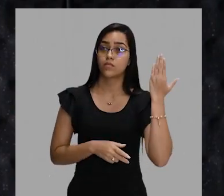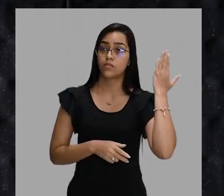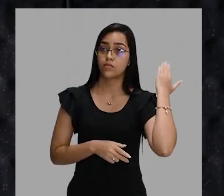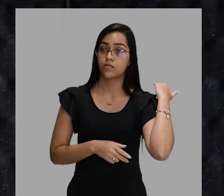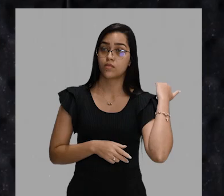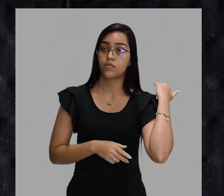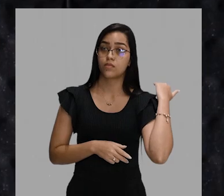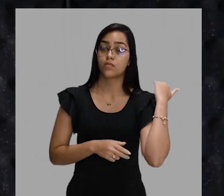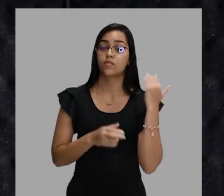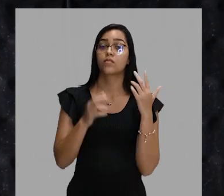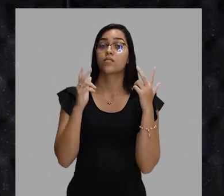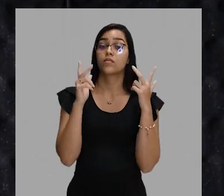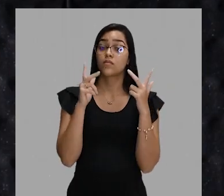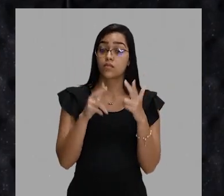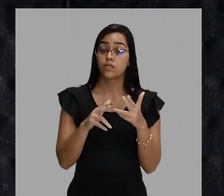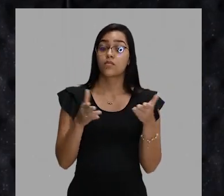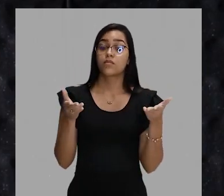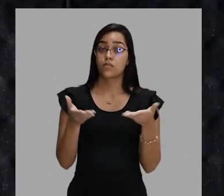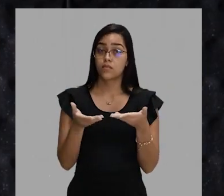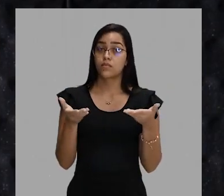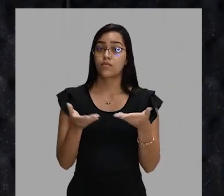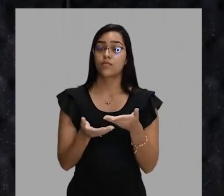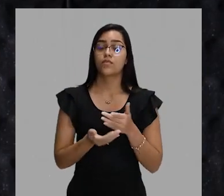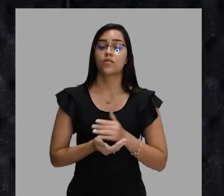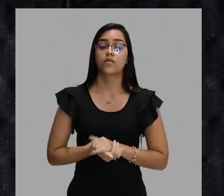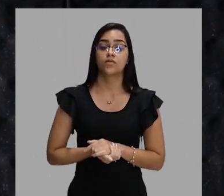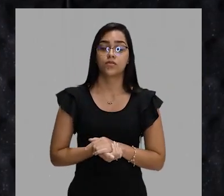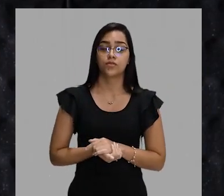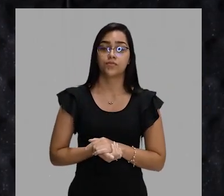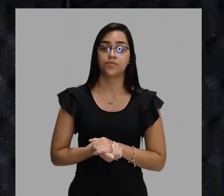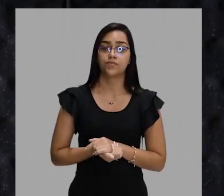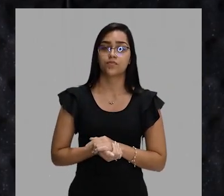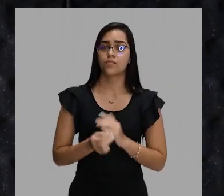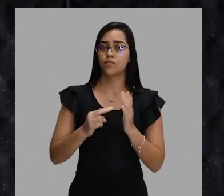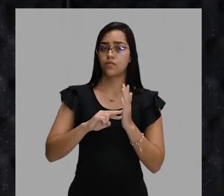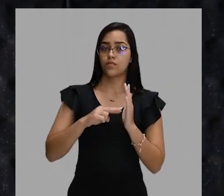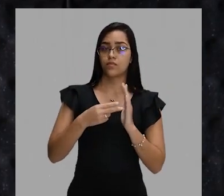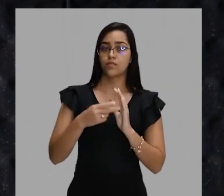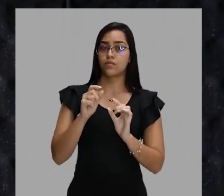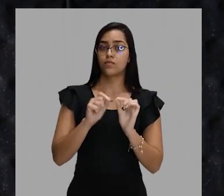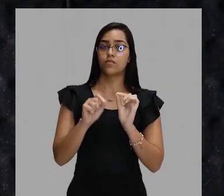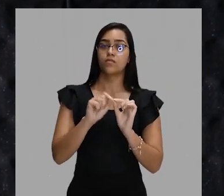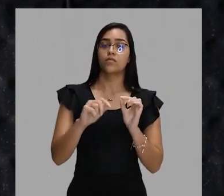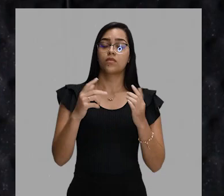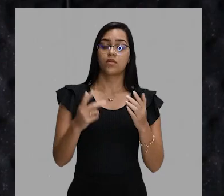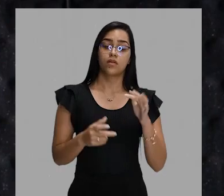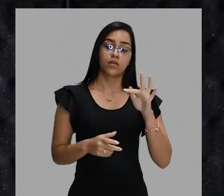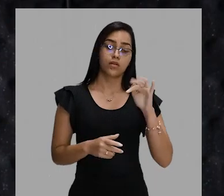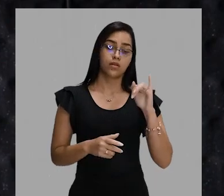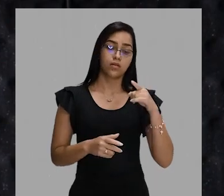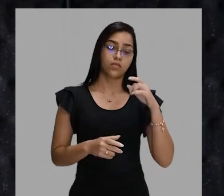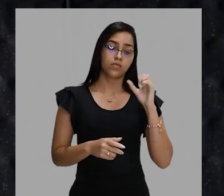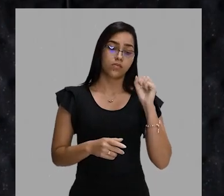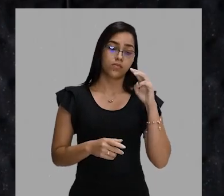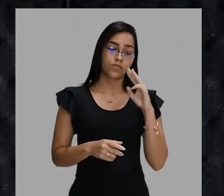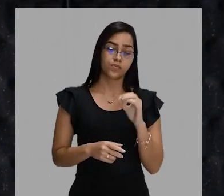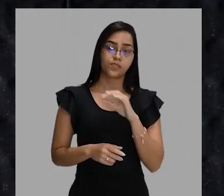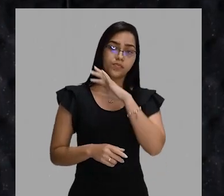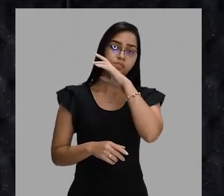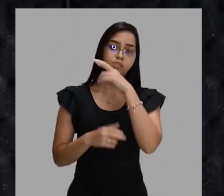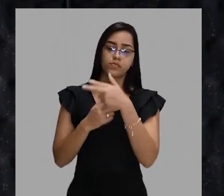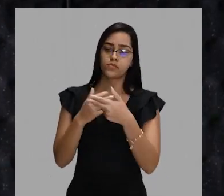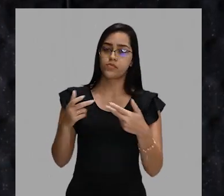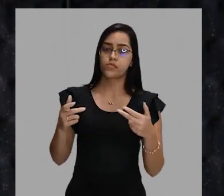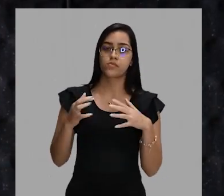passado elas são iguais às espécies do presente. Quer dizer que, segundo o fixismo, os animais,